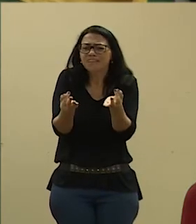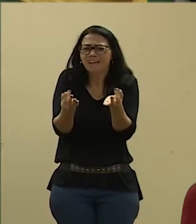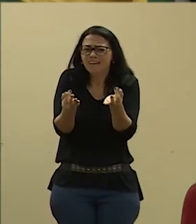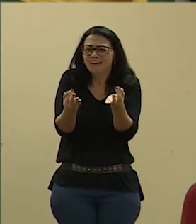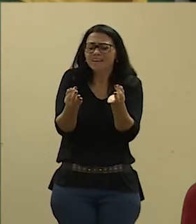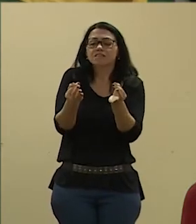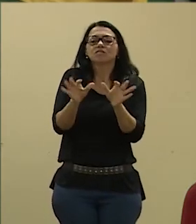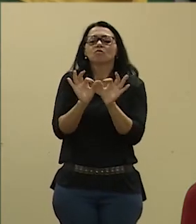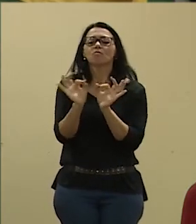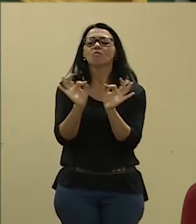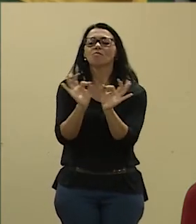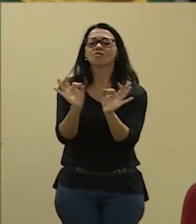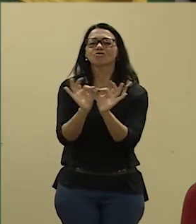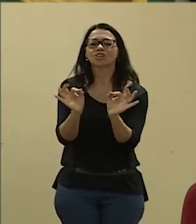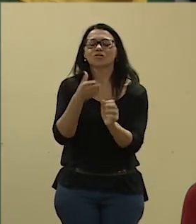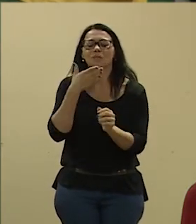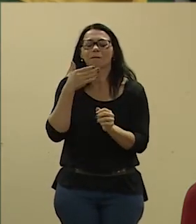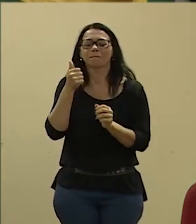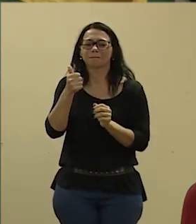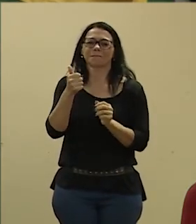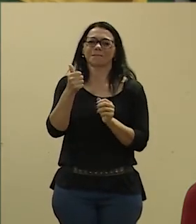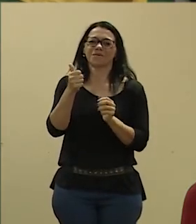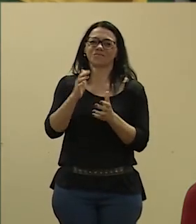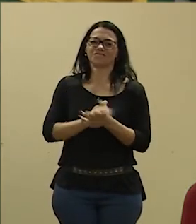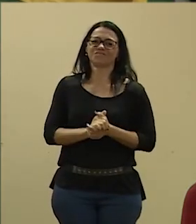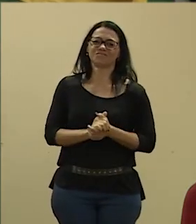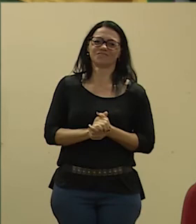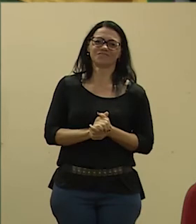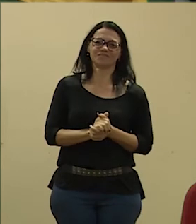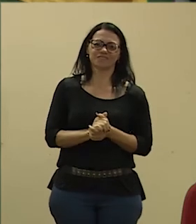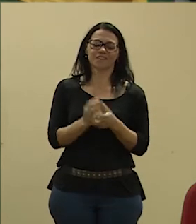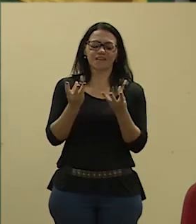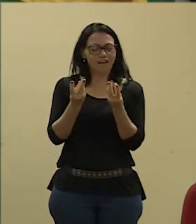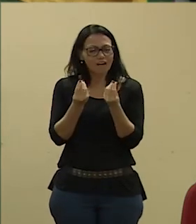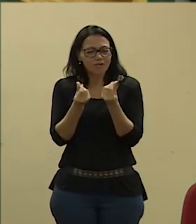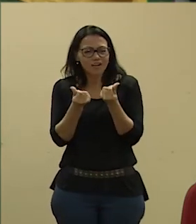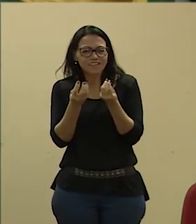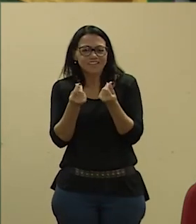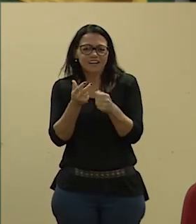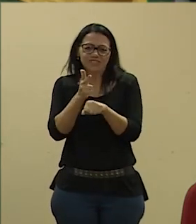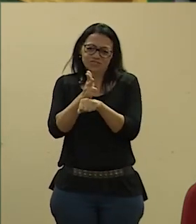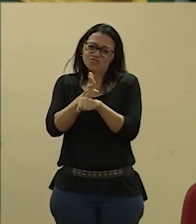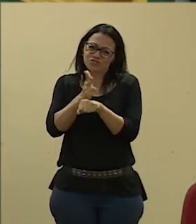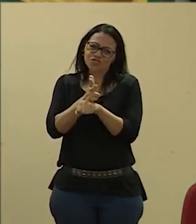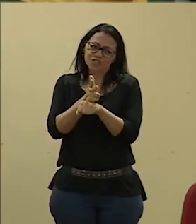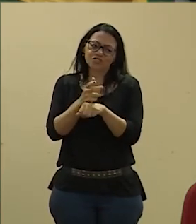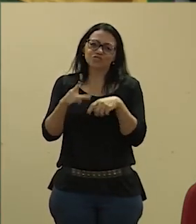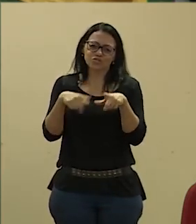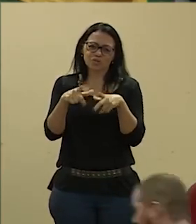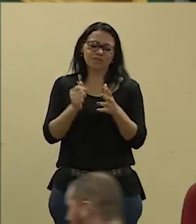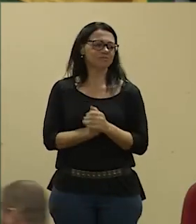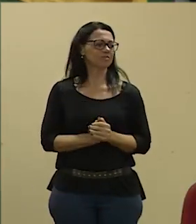isso perder o esmero e principalmente a a qualidade do nosso trabalho então novamente agradeço